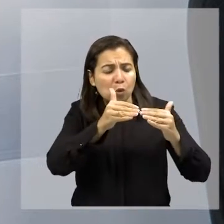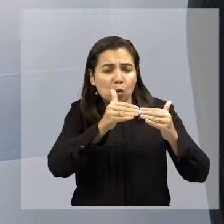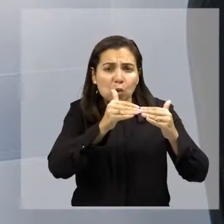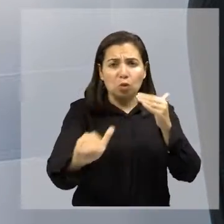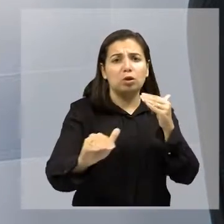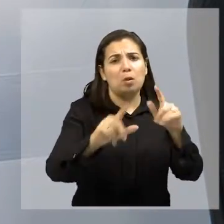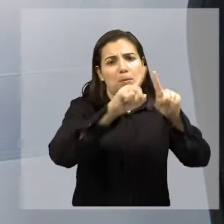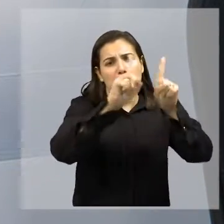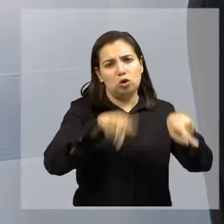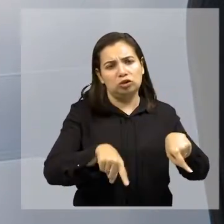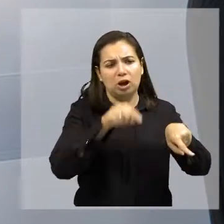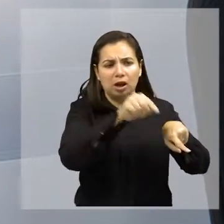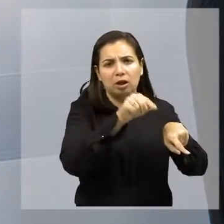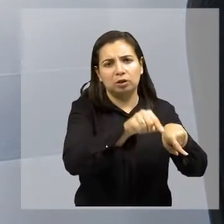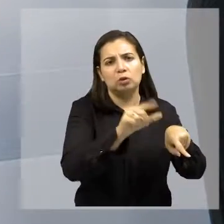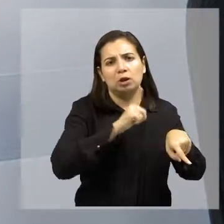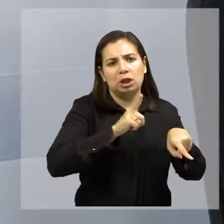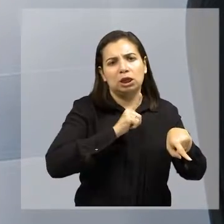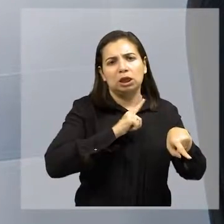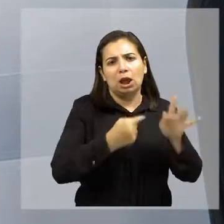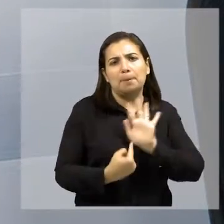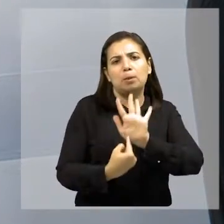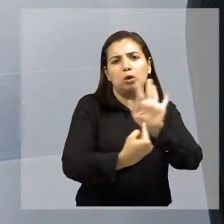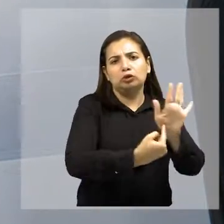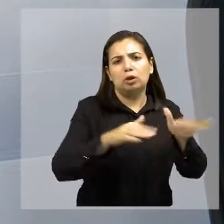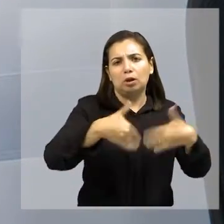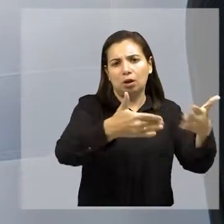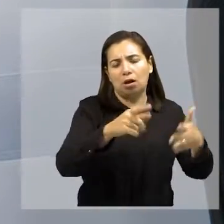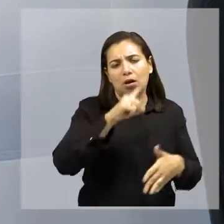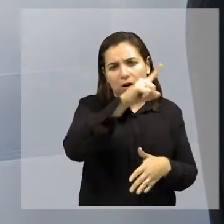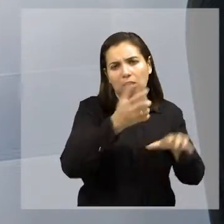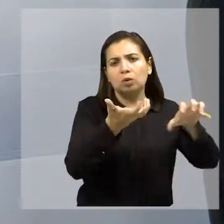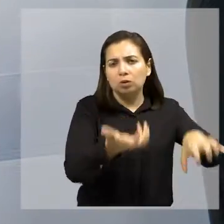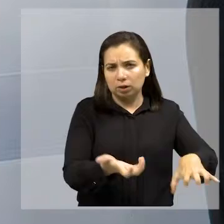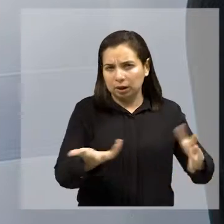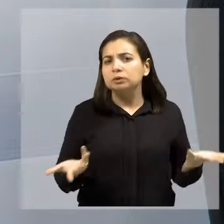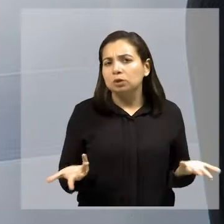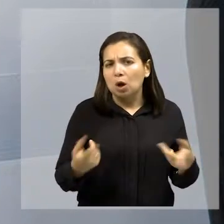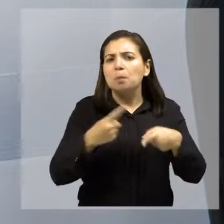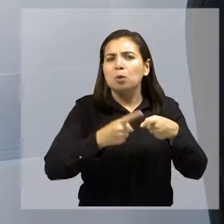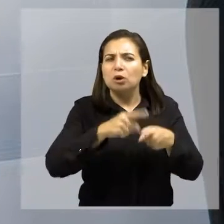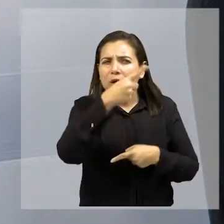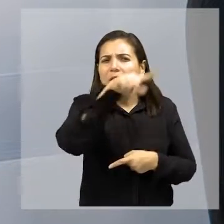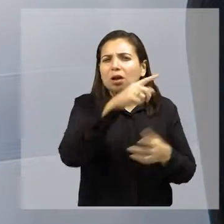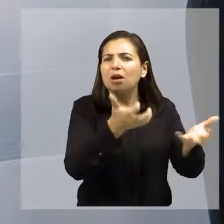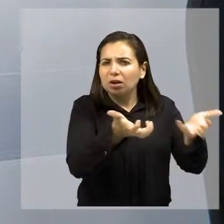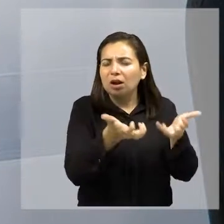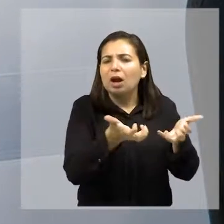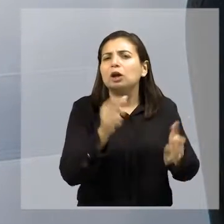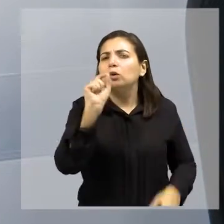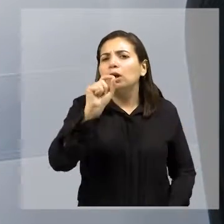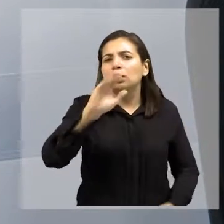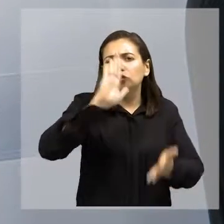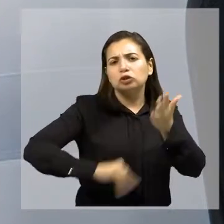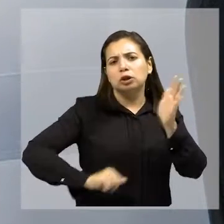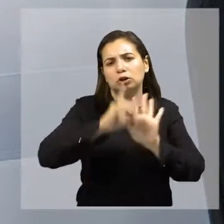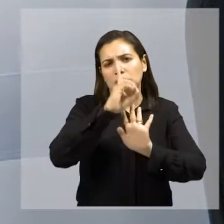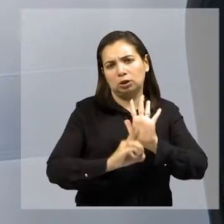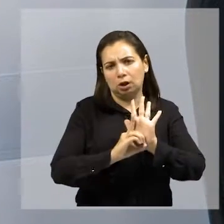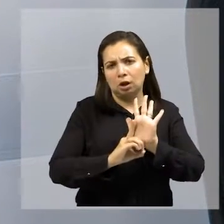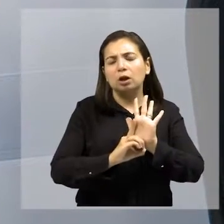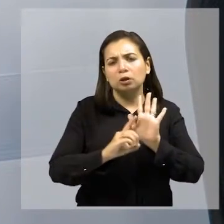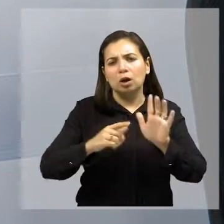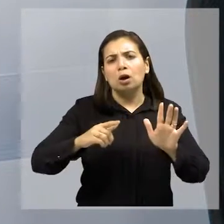esse projeto de reforma da Previdência que está em tramitação no Congresso Nacional. Porque, na verdade, o que eles querem é tirar o direito do